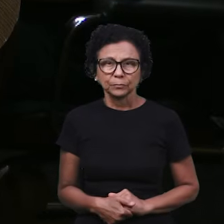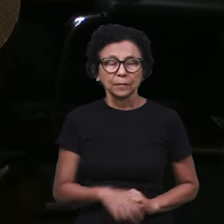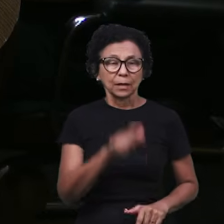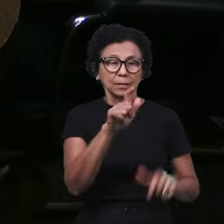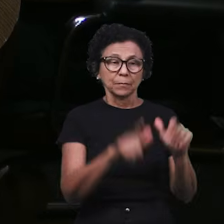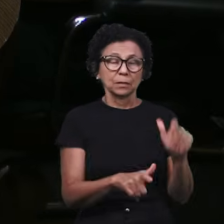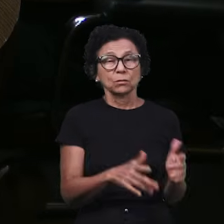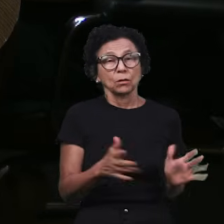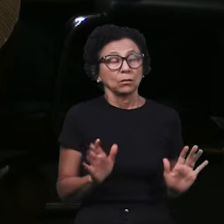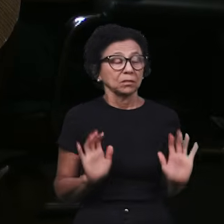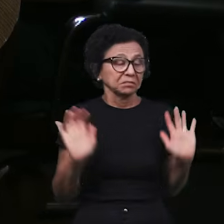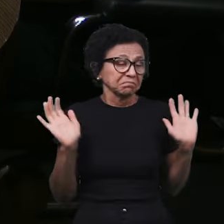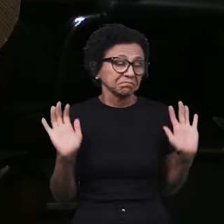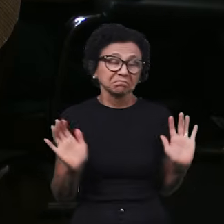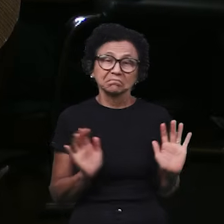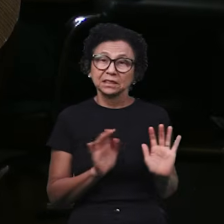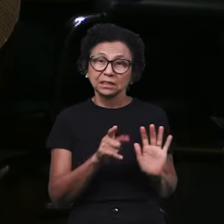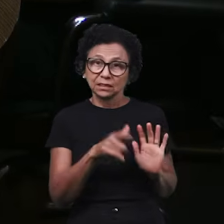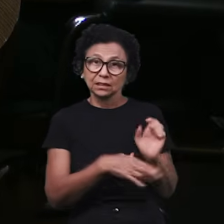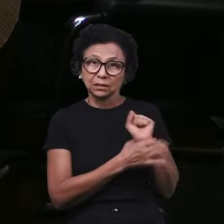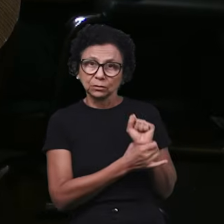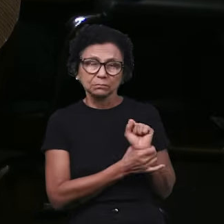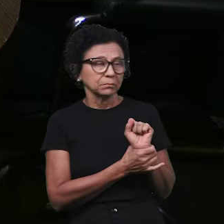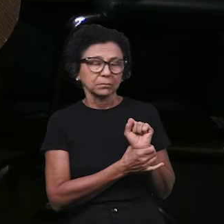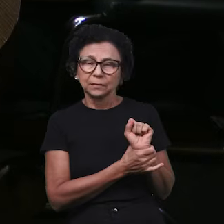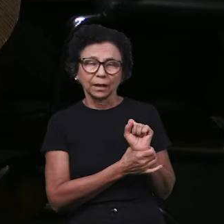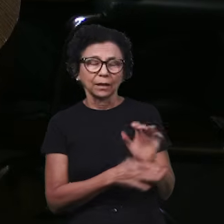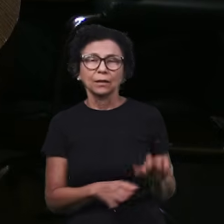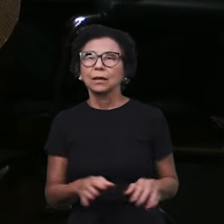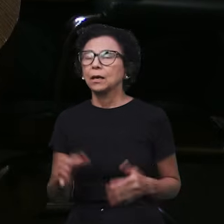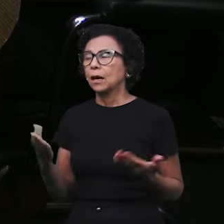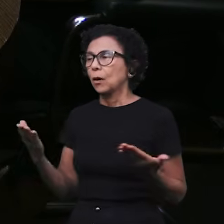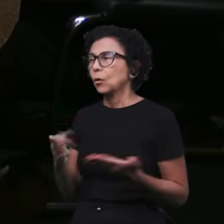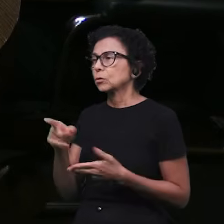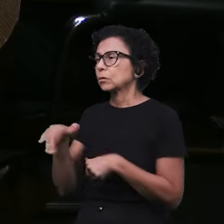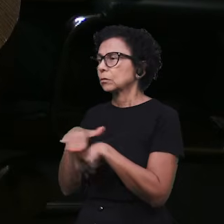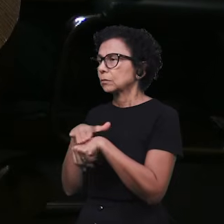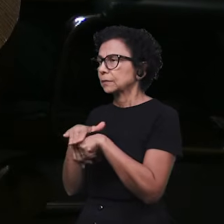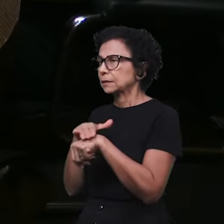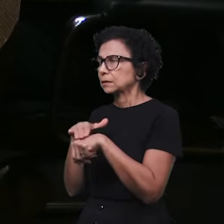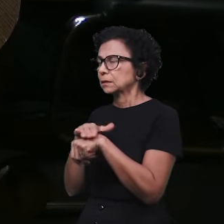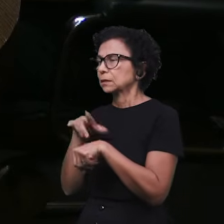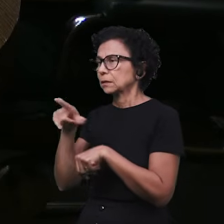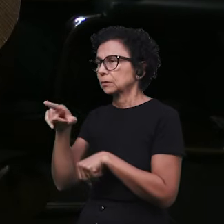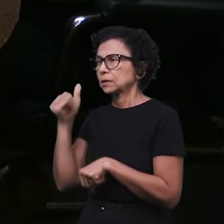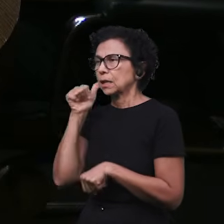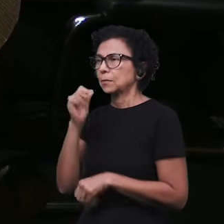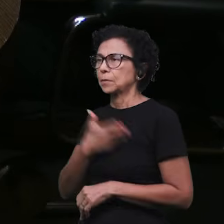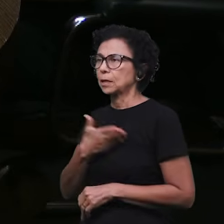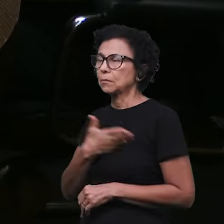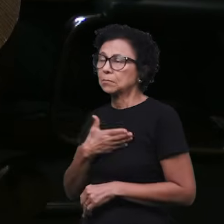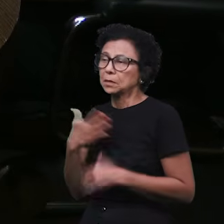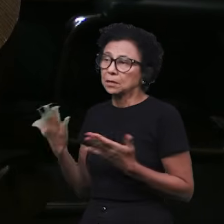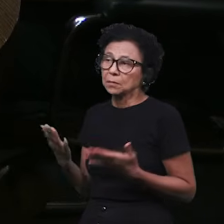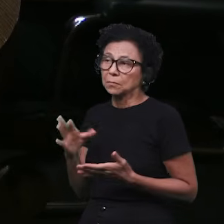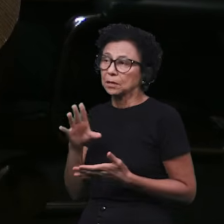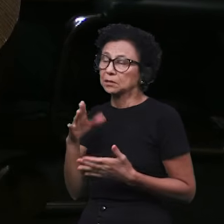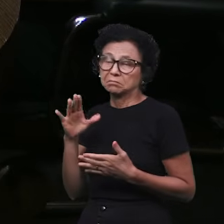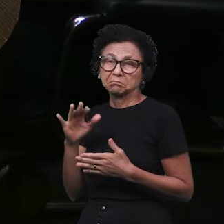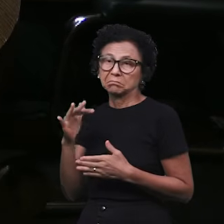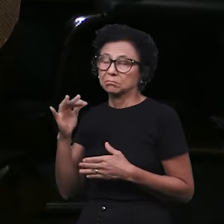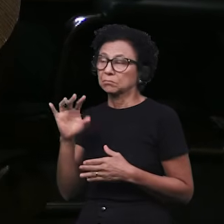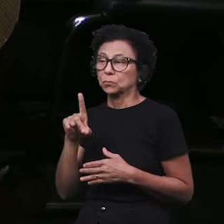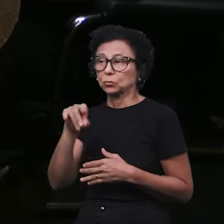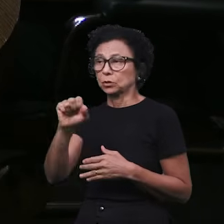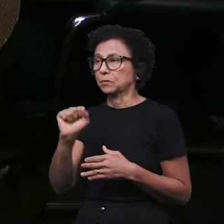conversando aqui com vocês, você é minha amiga, amanhã você pode ir para outro lugar e a nossa amizade enfraquecer, mas o Senhor, ela dura Nunca para muda. sempre, né?